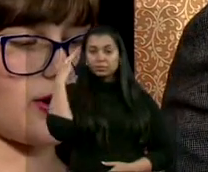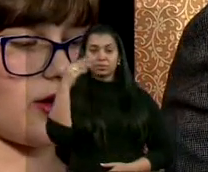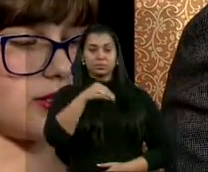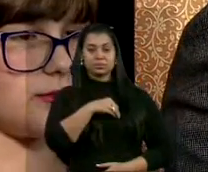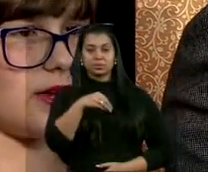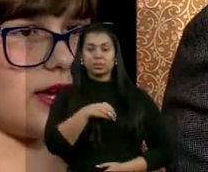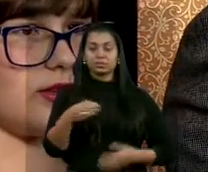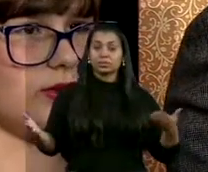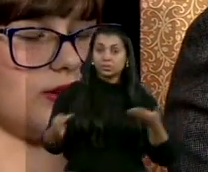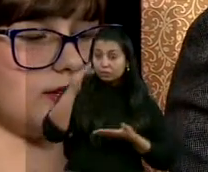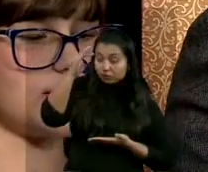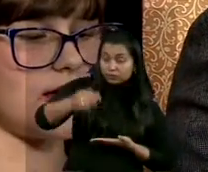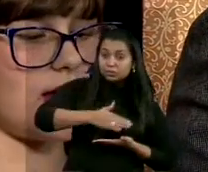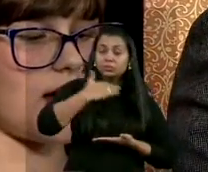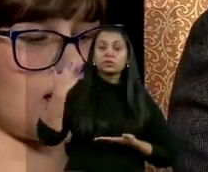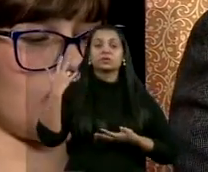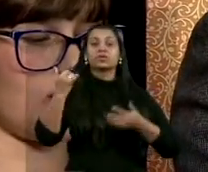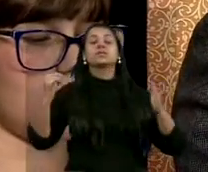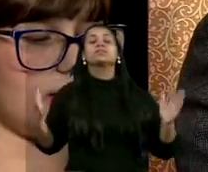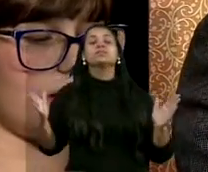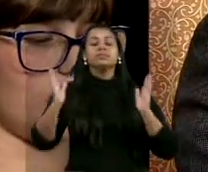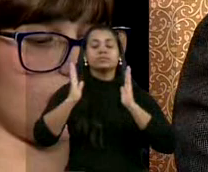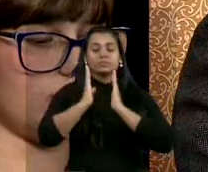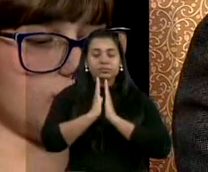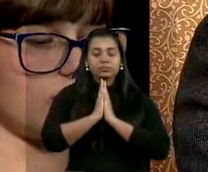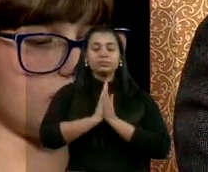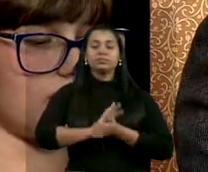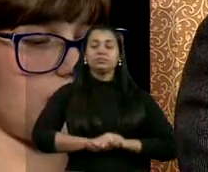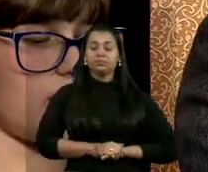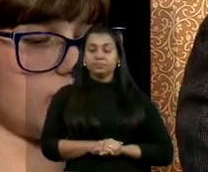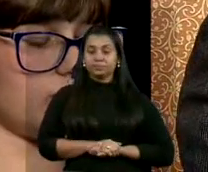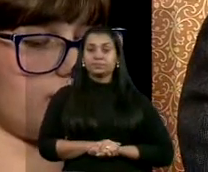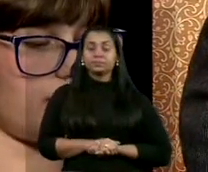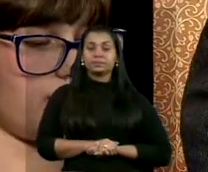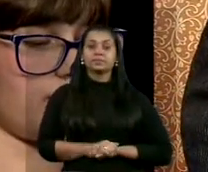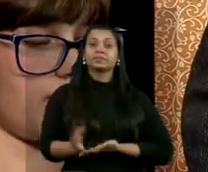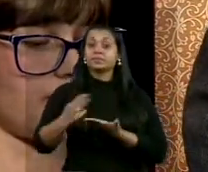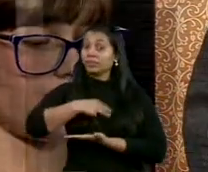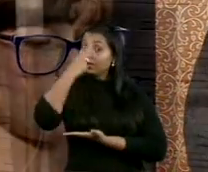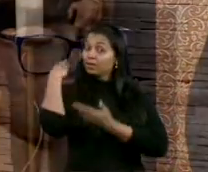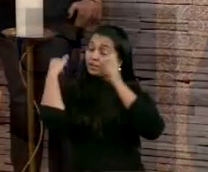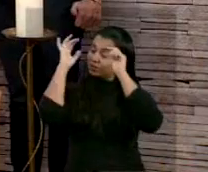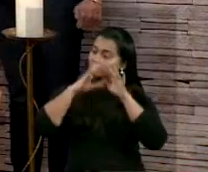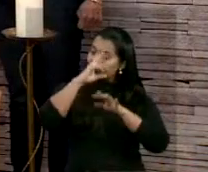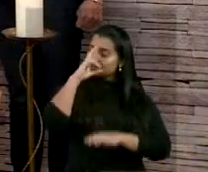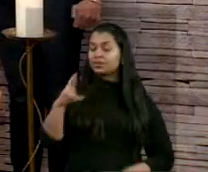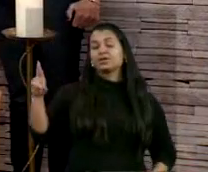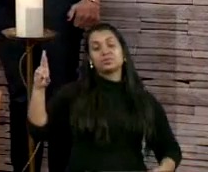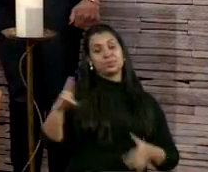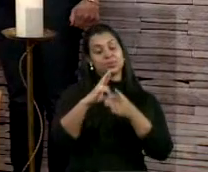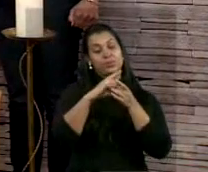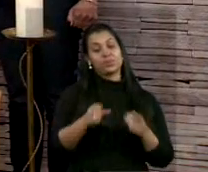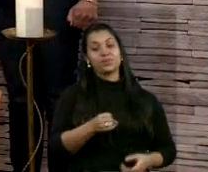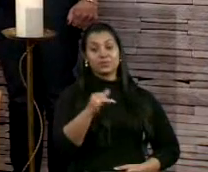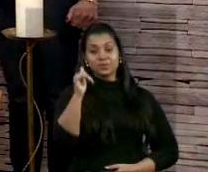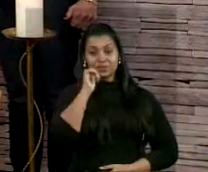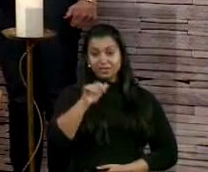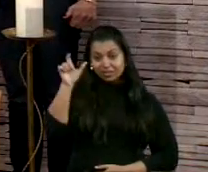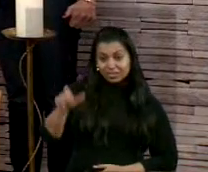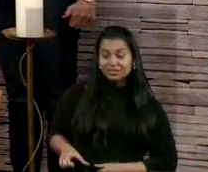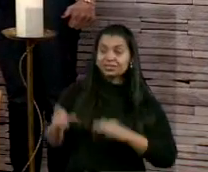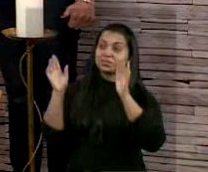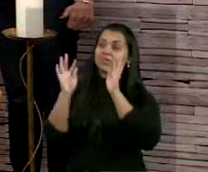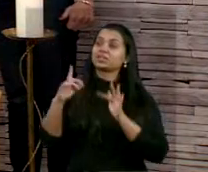Rogai por nós, pecadores, agora e na hora de nossa morte. Amém. Ave Maria, cheia de graça, o Senhor é